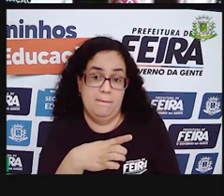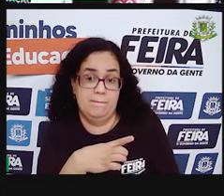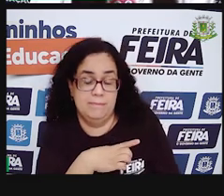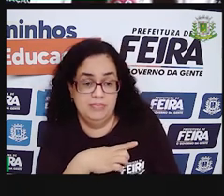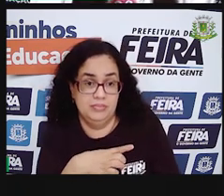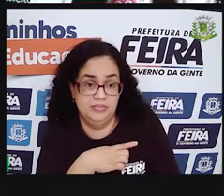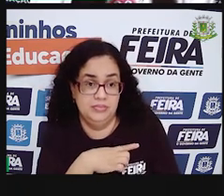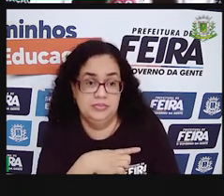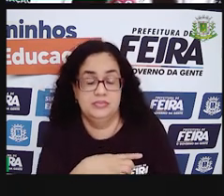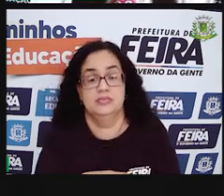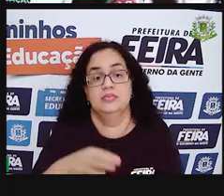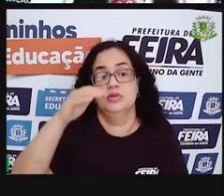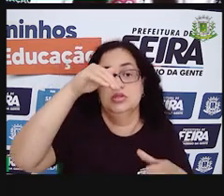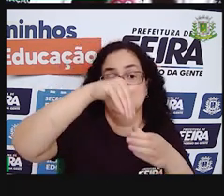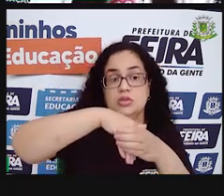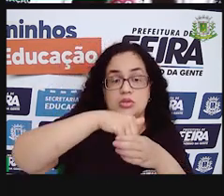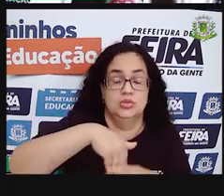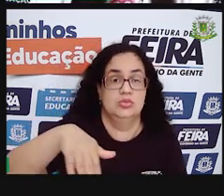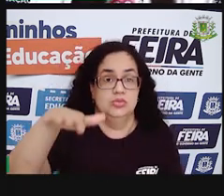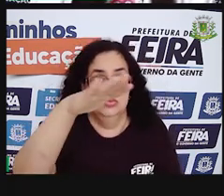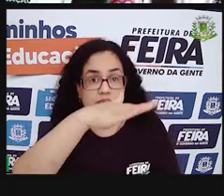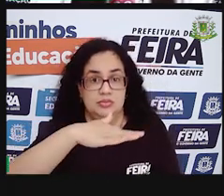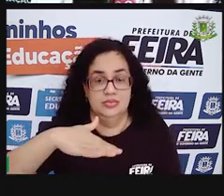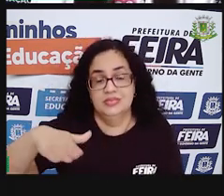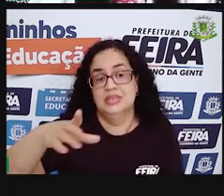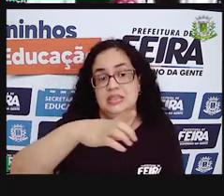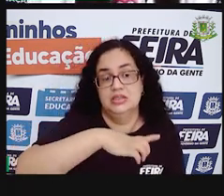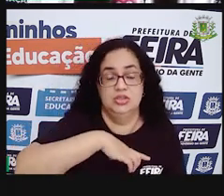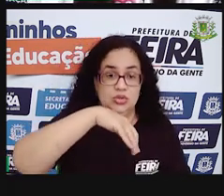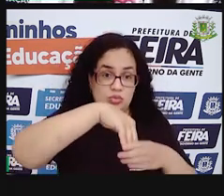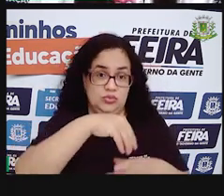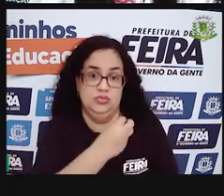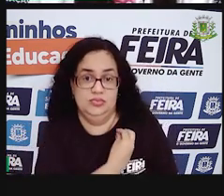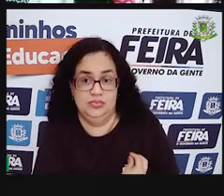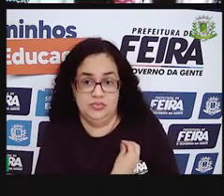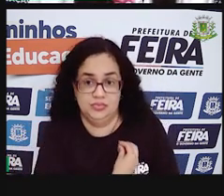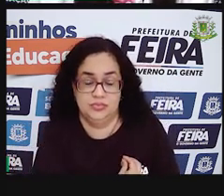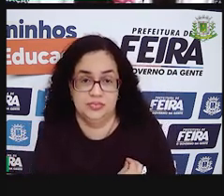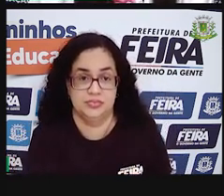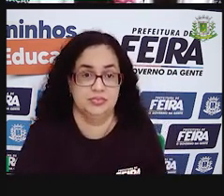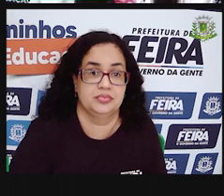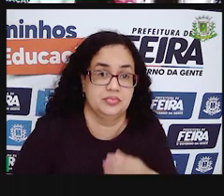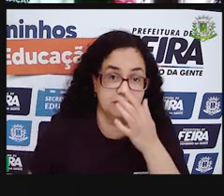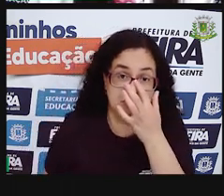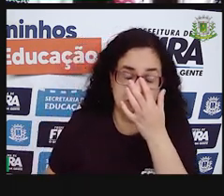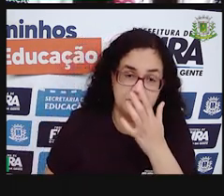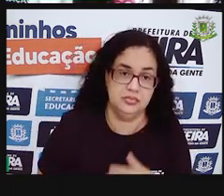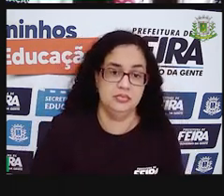predominante dentro da região onde eles estiverem morando.